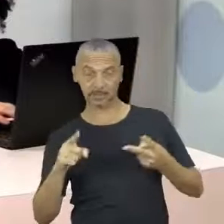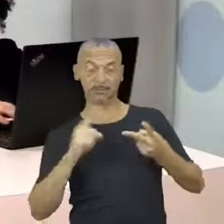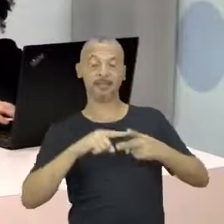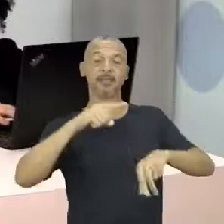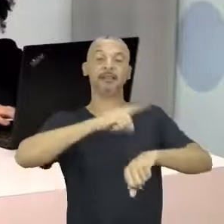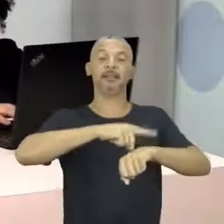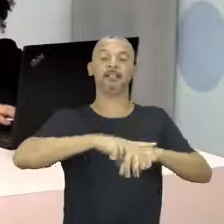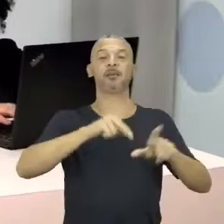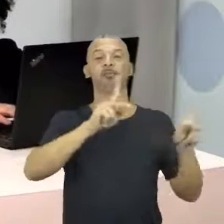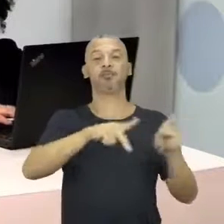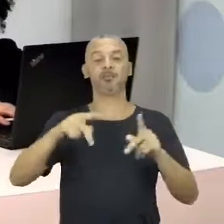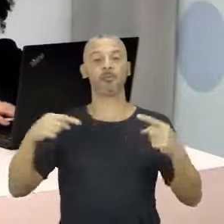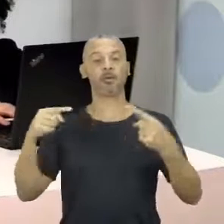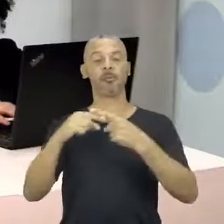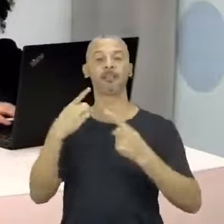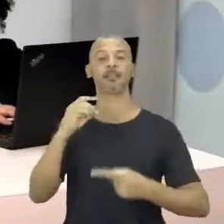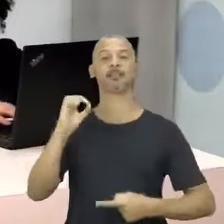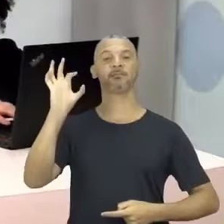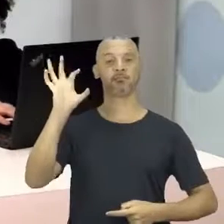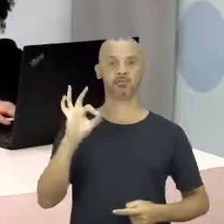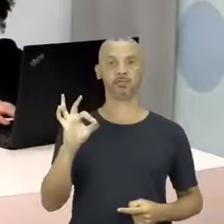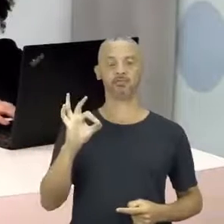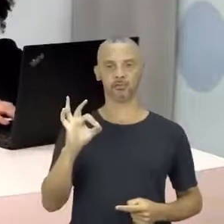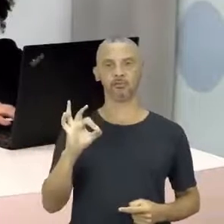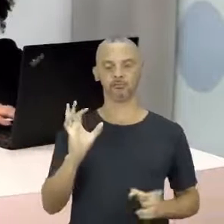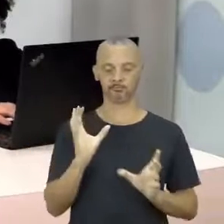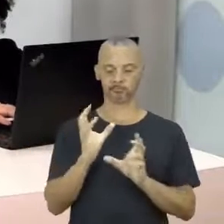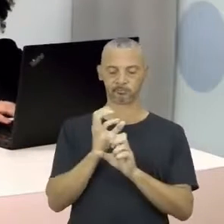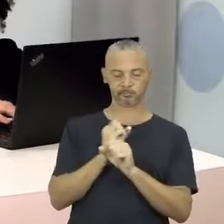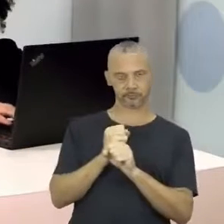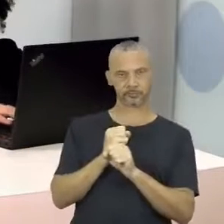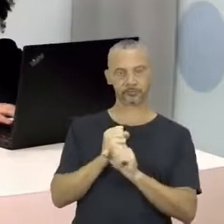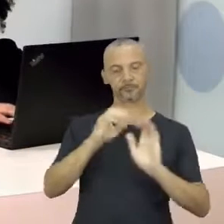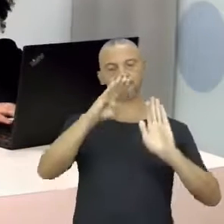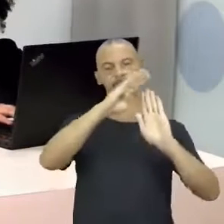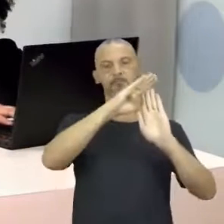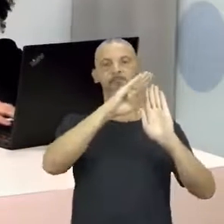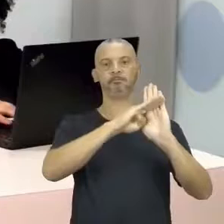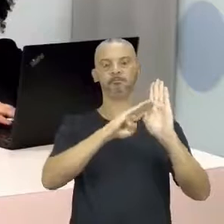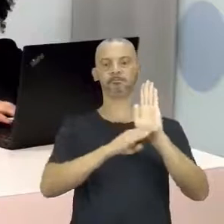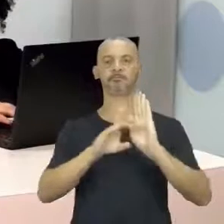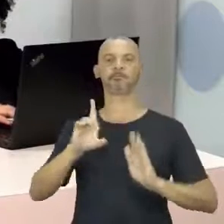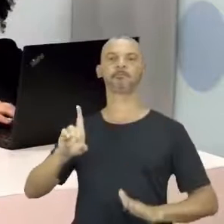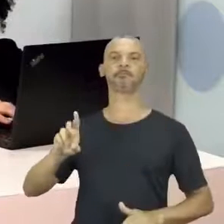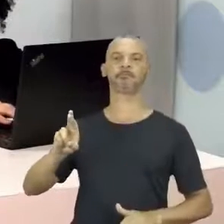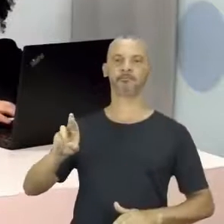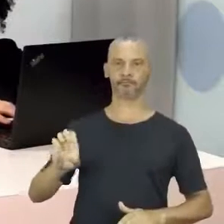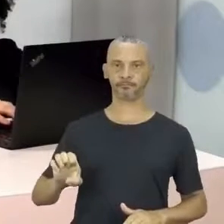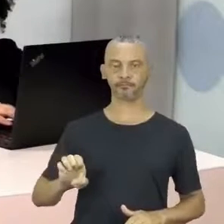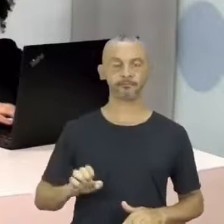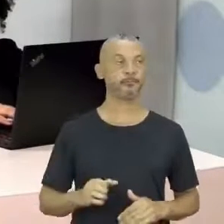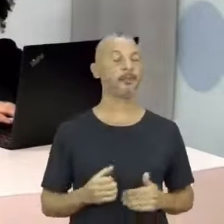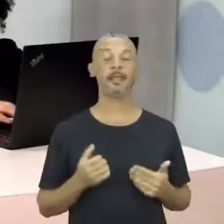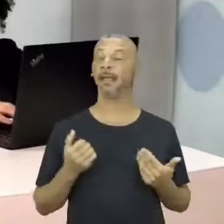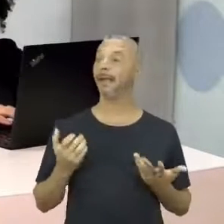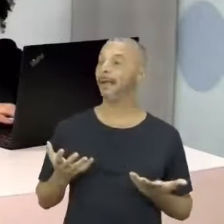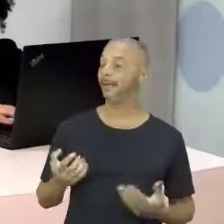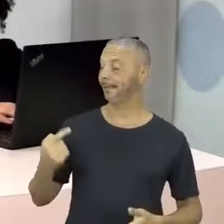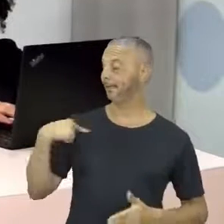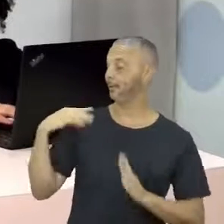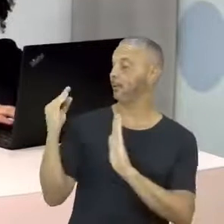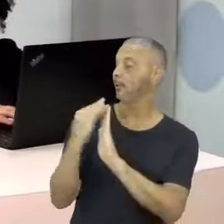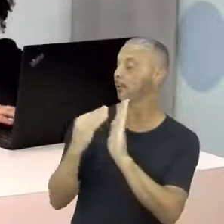equivale a 10% dessa pontuação final. E aí a gente classifica você na diretoria de ensino. Alexandra, eu coloquei